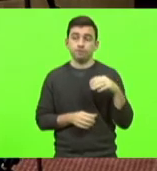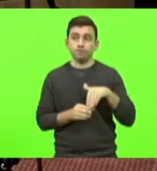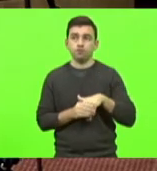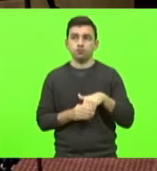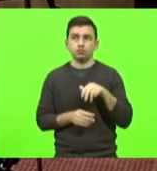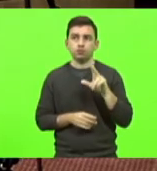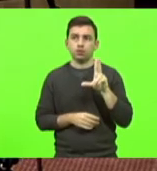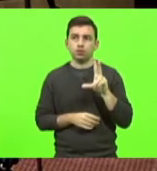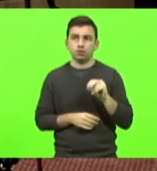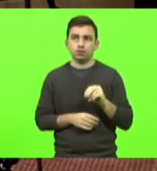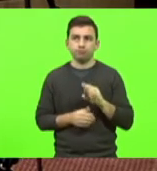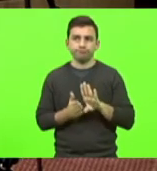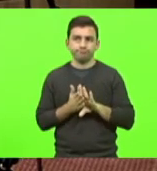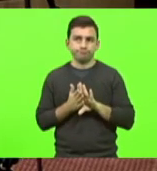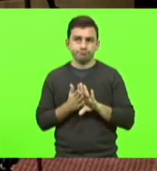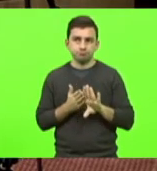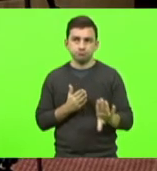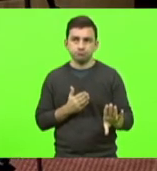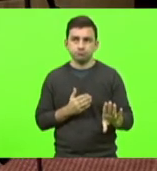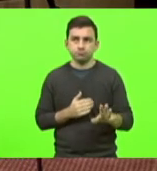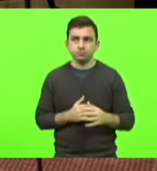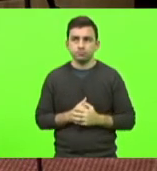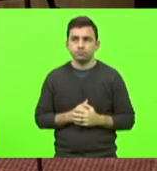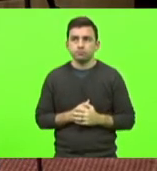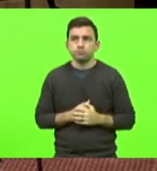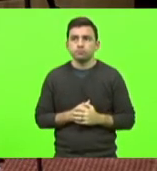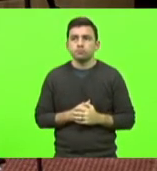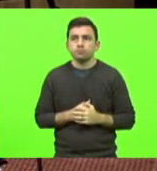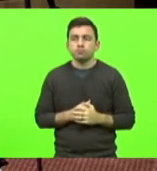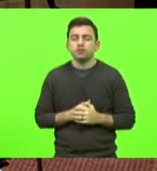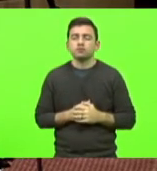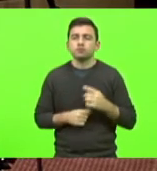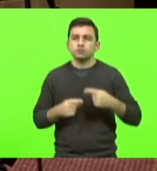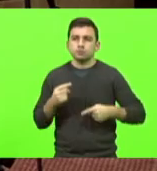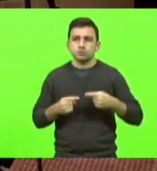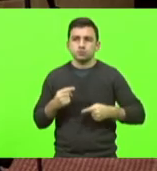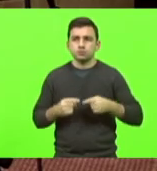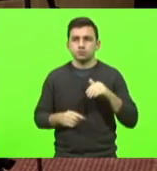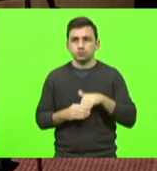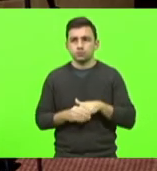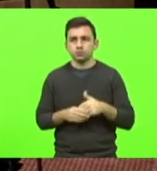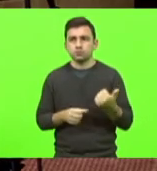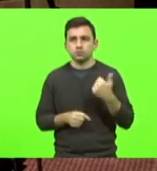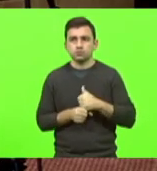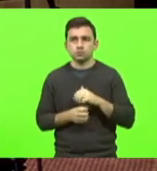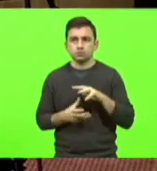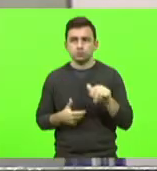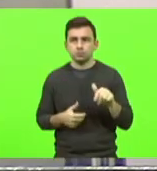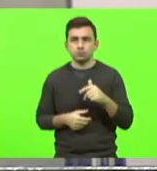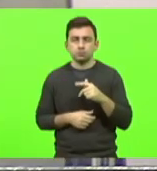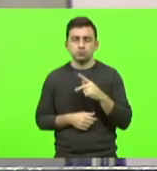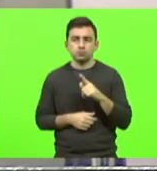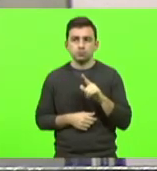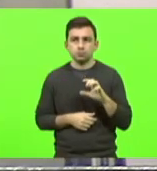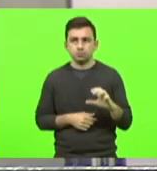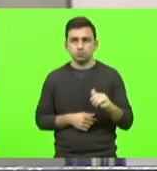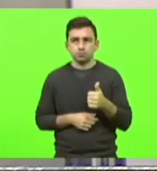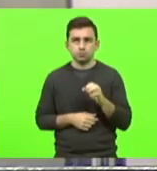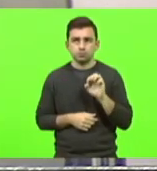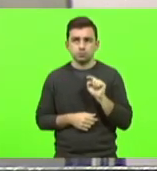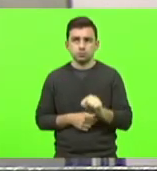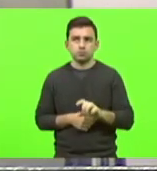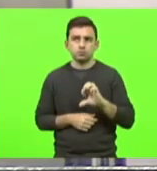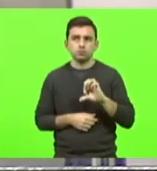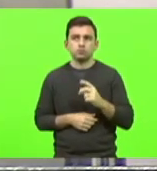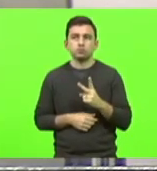rejeitado o requerimento em discussão e votação substitutiva Global PLC 10.9